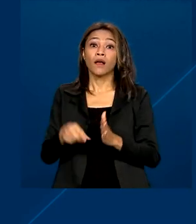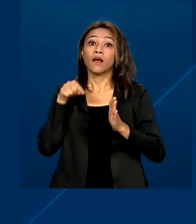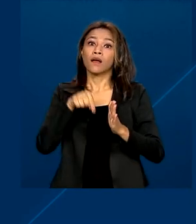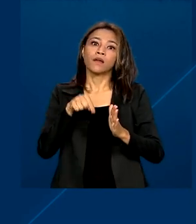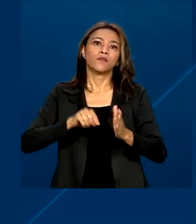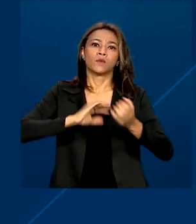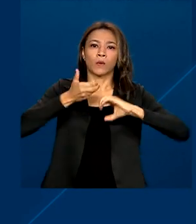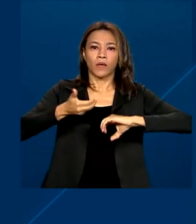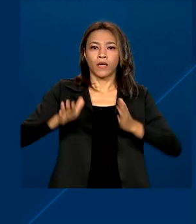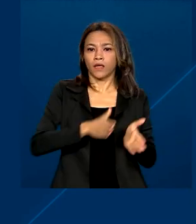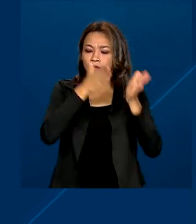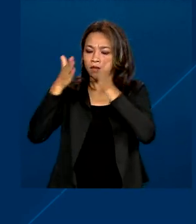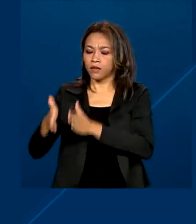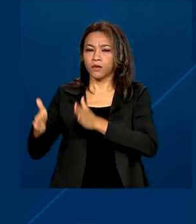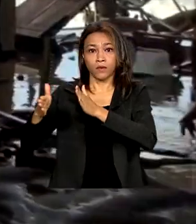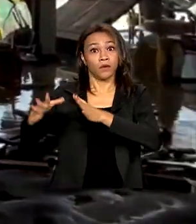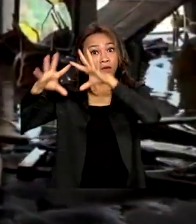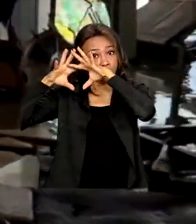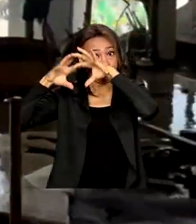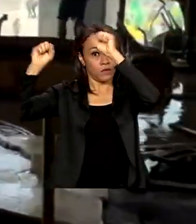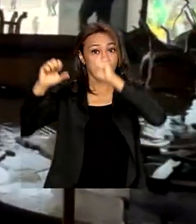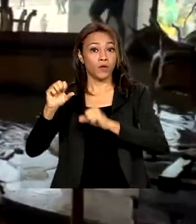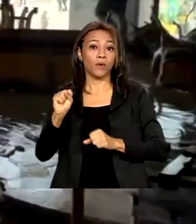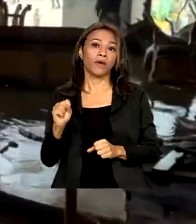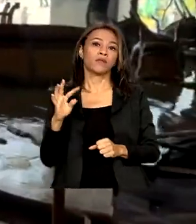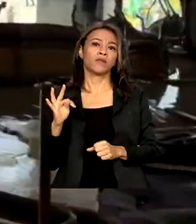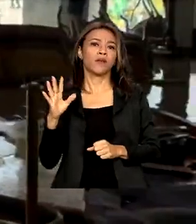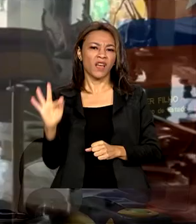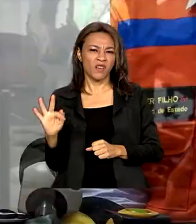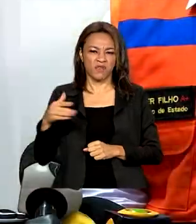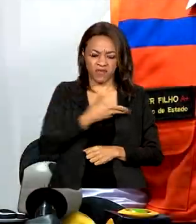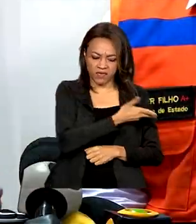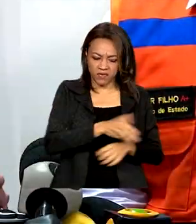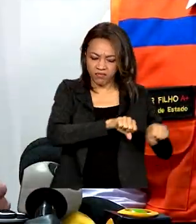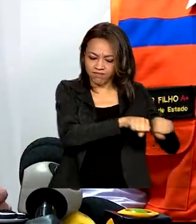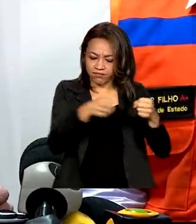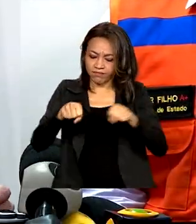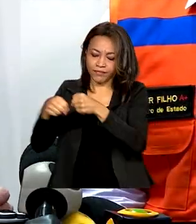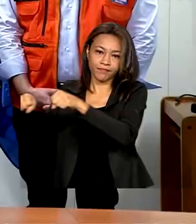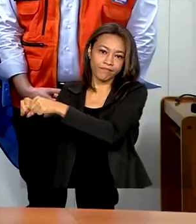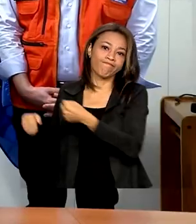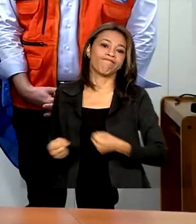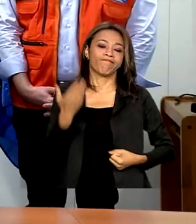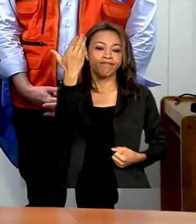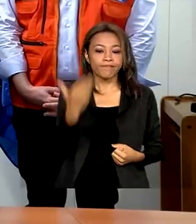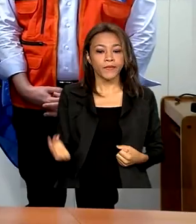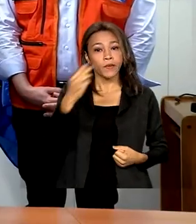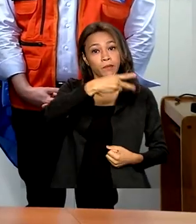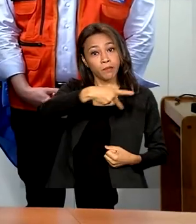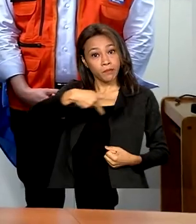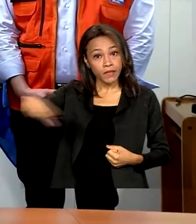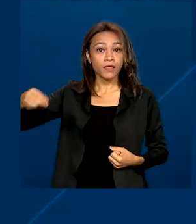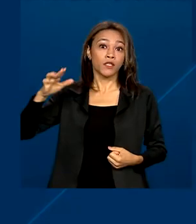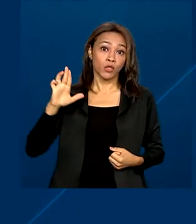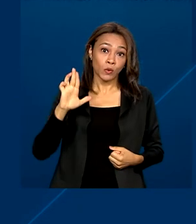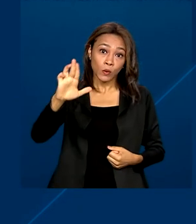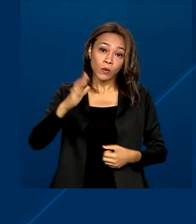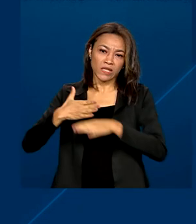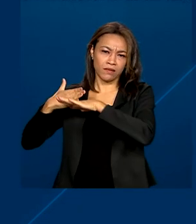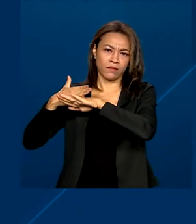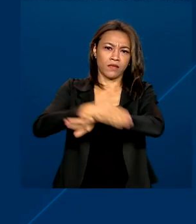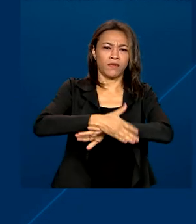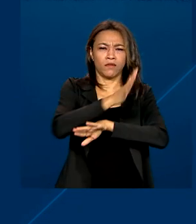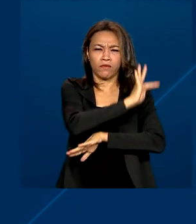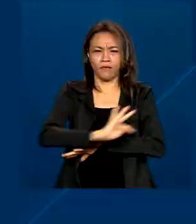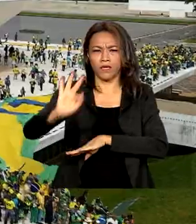Supremo Tribunal Federal são alvos de ataques e destruição. Presidente Lula decreta intervenção federal na segurança pública da